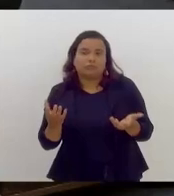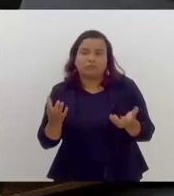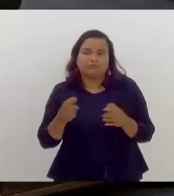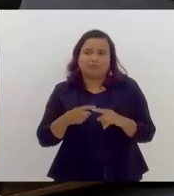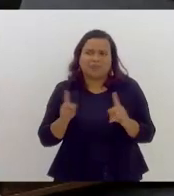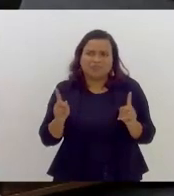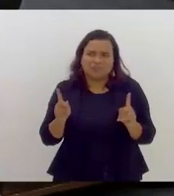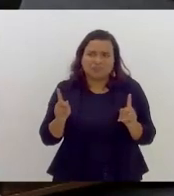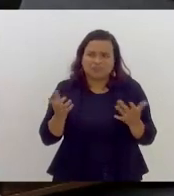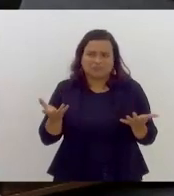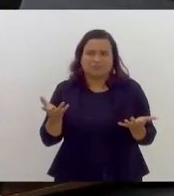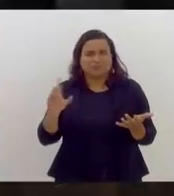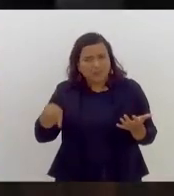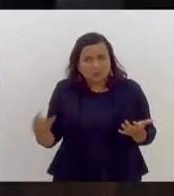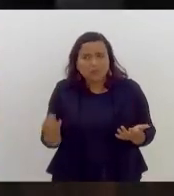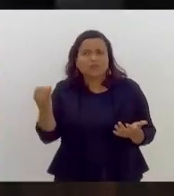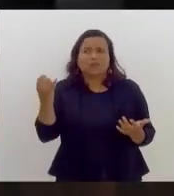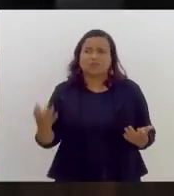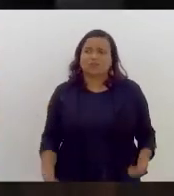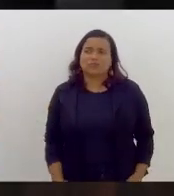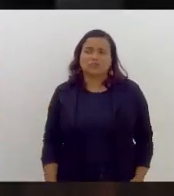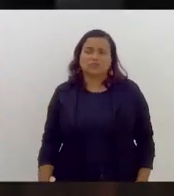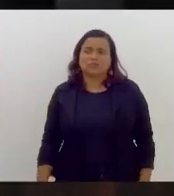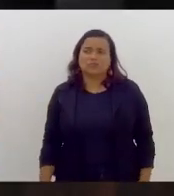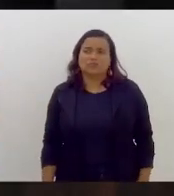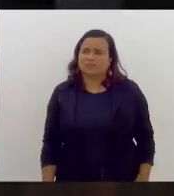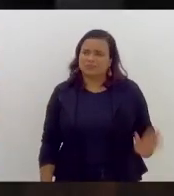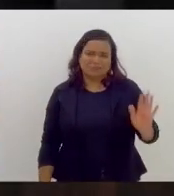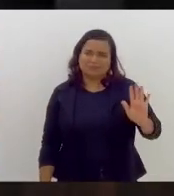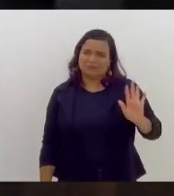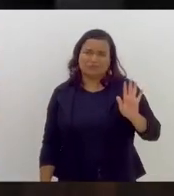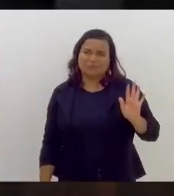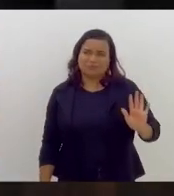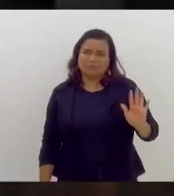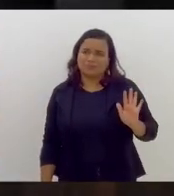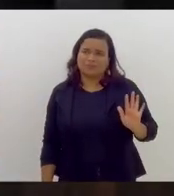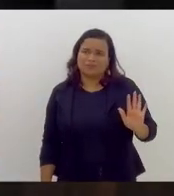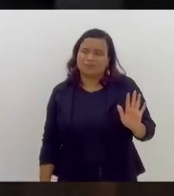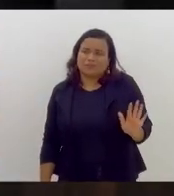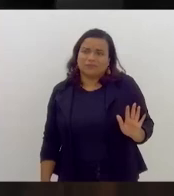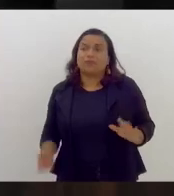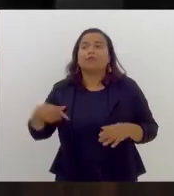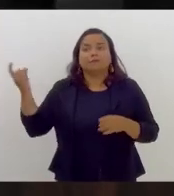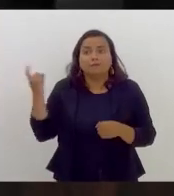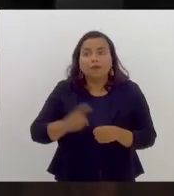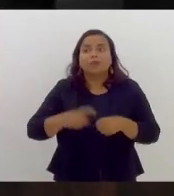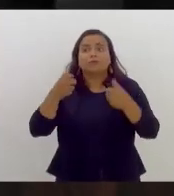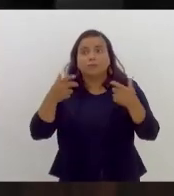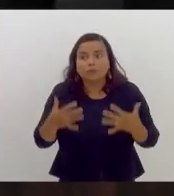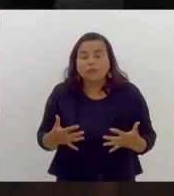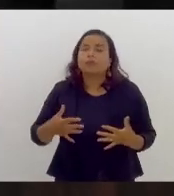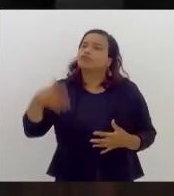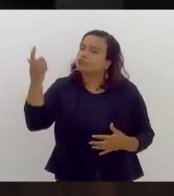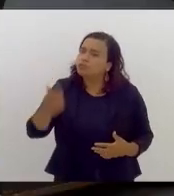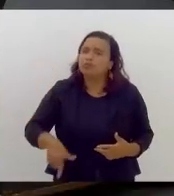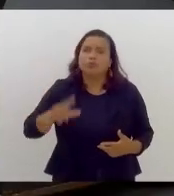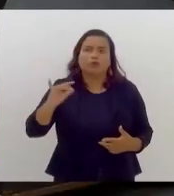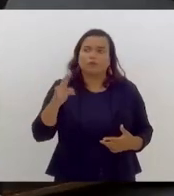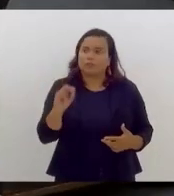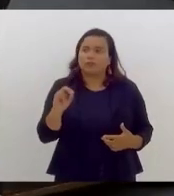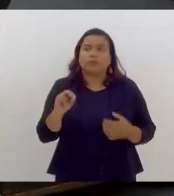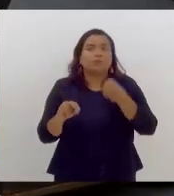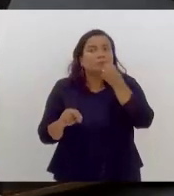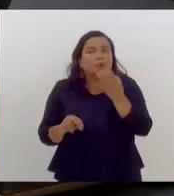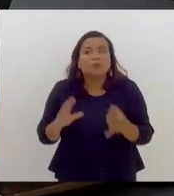de verdade, é importante. Presidente. Não. Presidente, volto a dizer para o senhor. De novo, Chico. Isso é bom